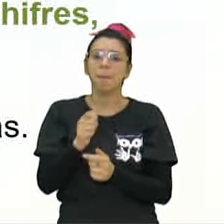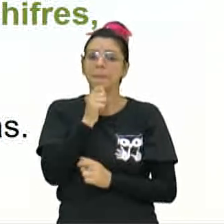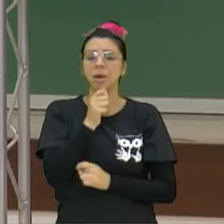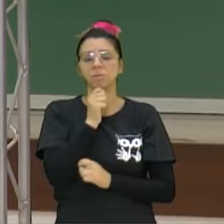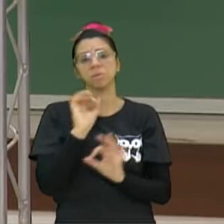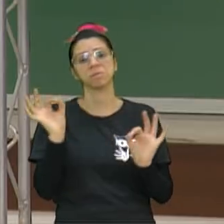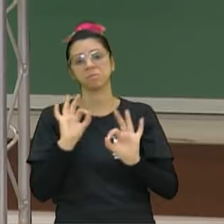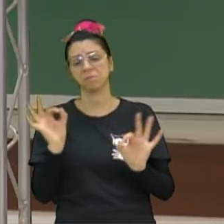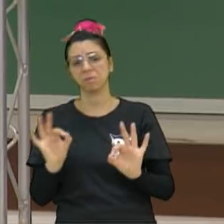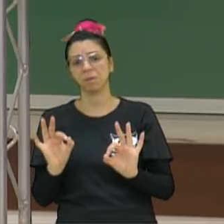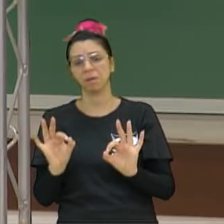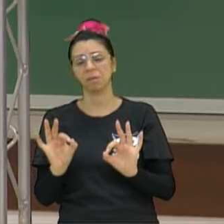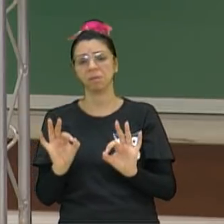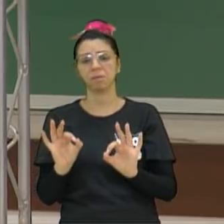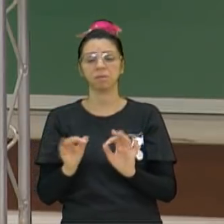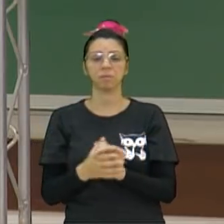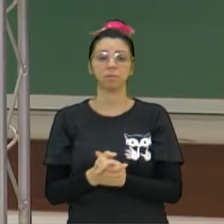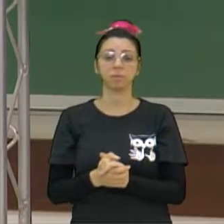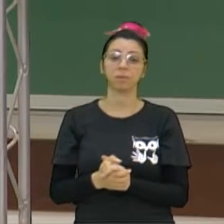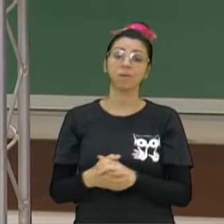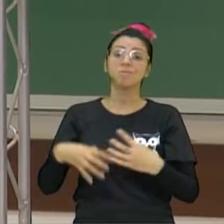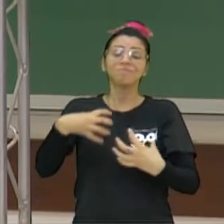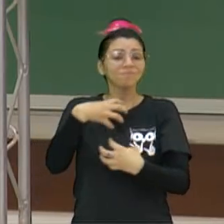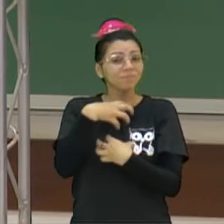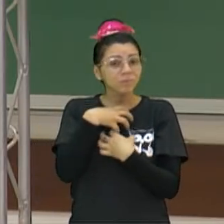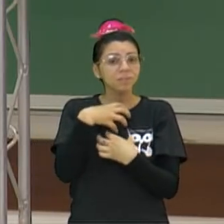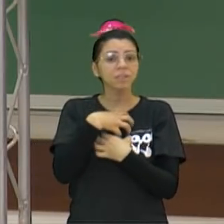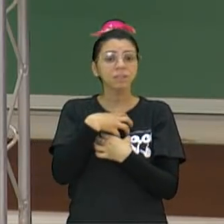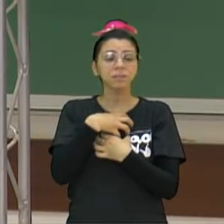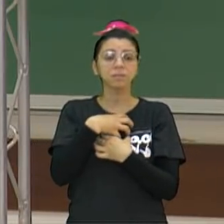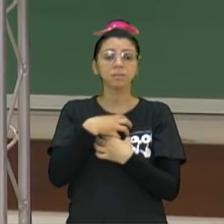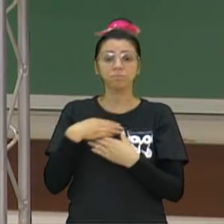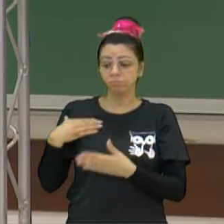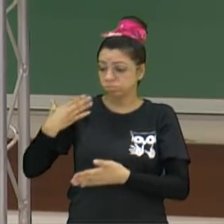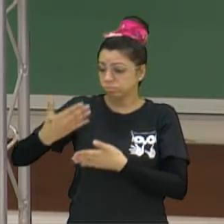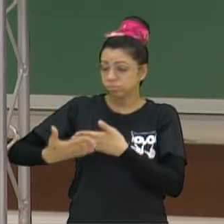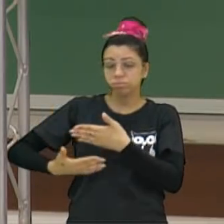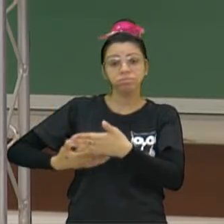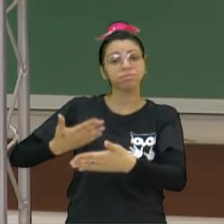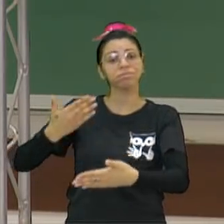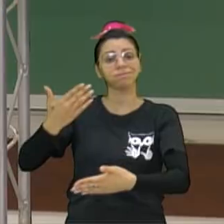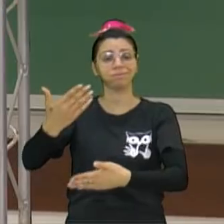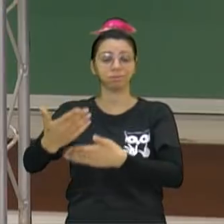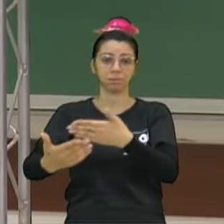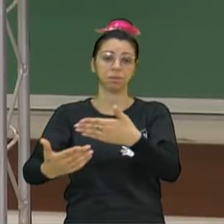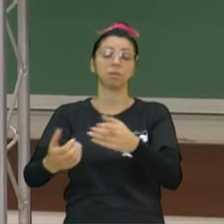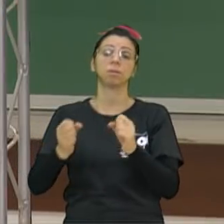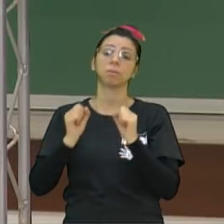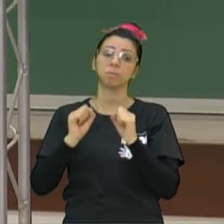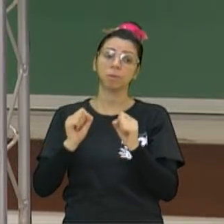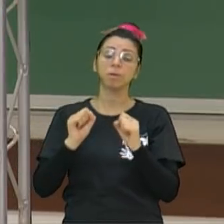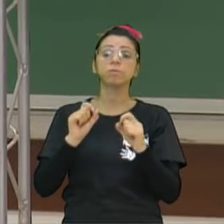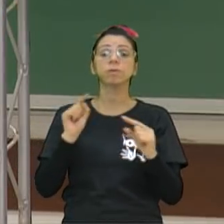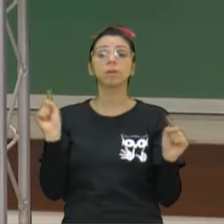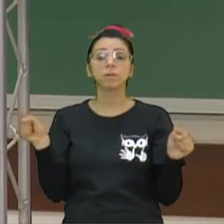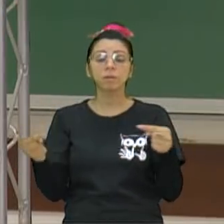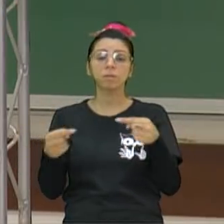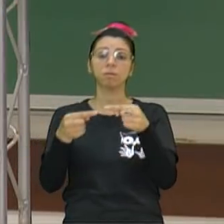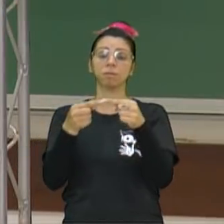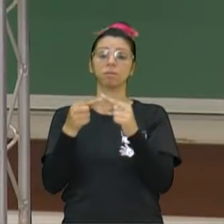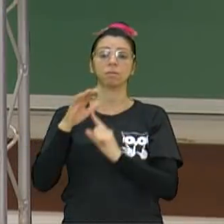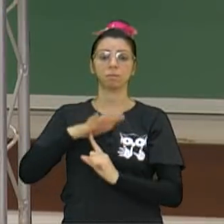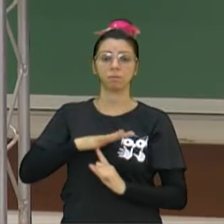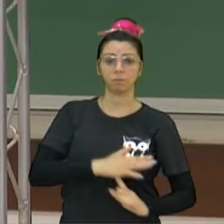isso. Então olha quais foram os sentimentos que essa ação desencadeou nela. né? Isso poderia culminar, inclusive, numa